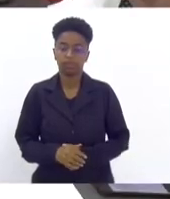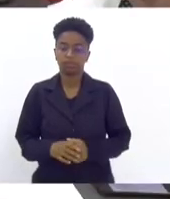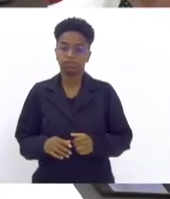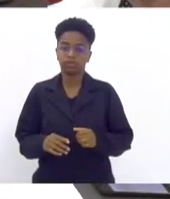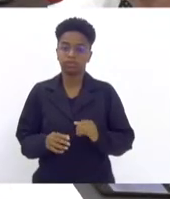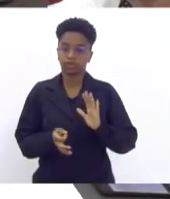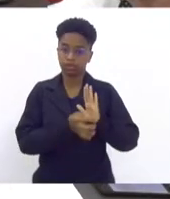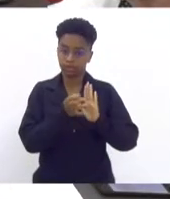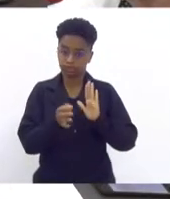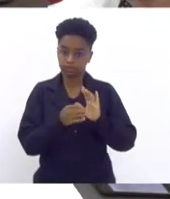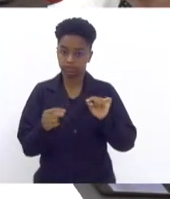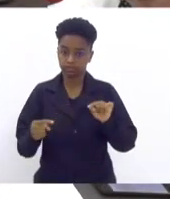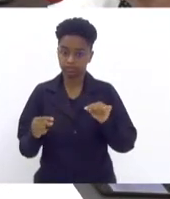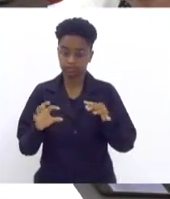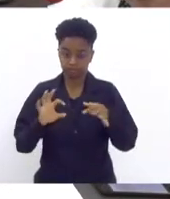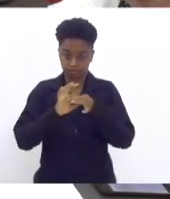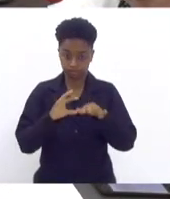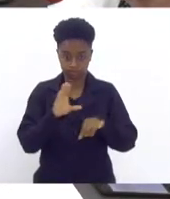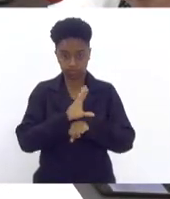pela